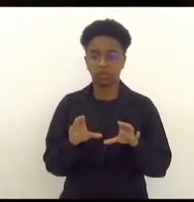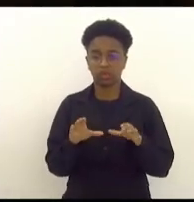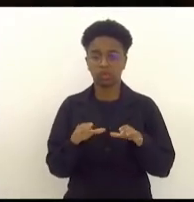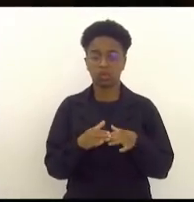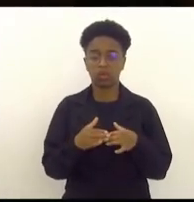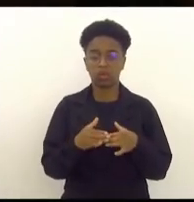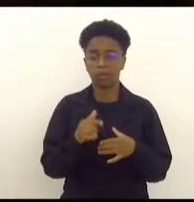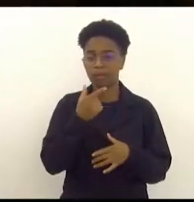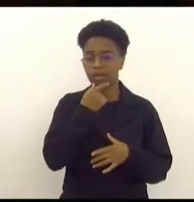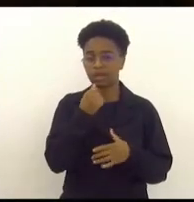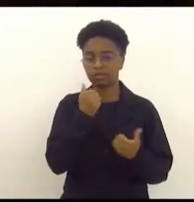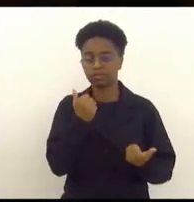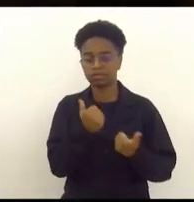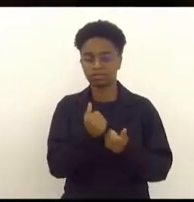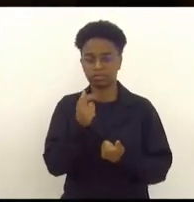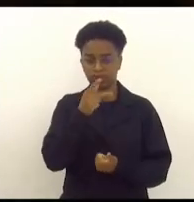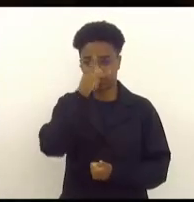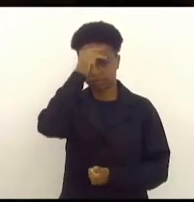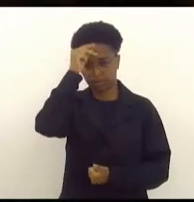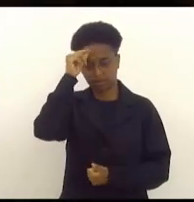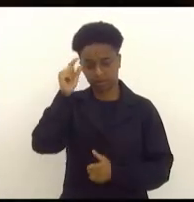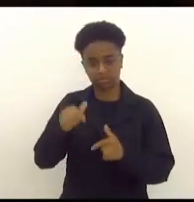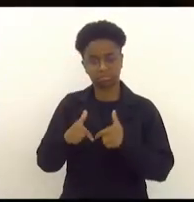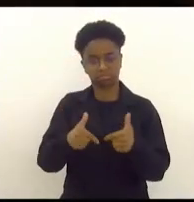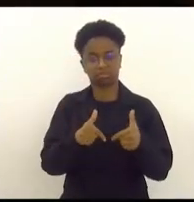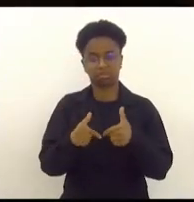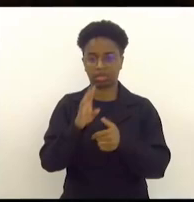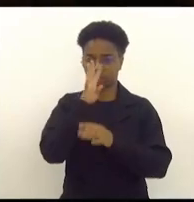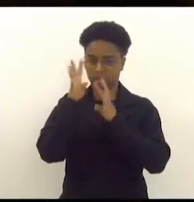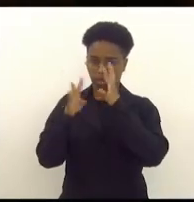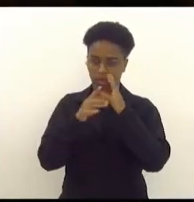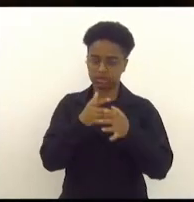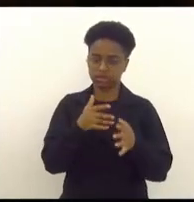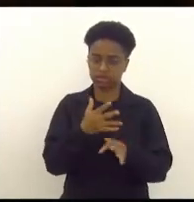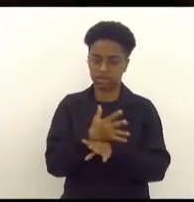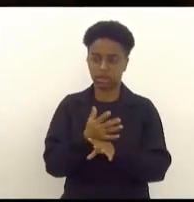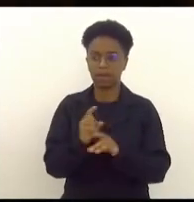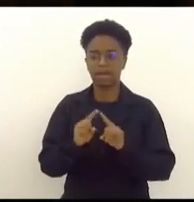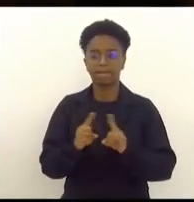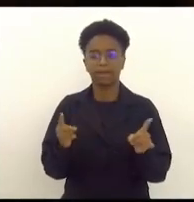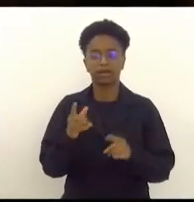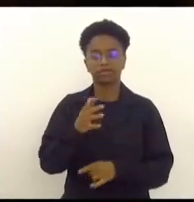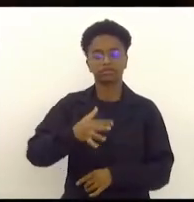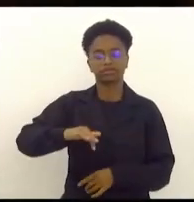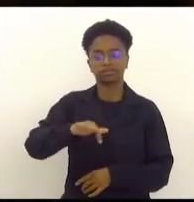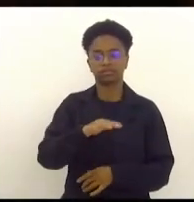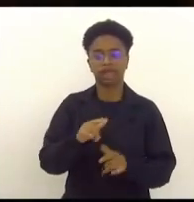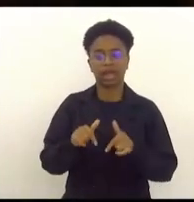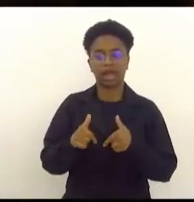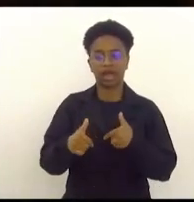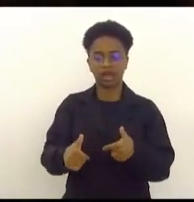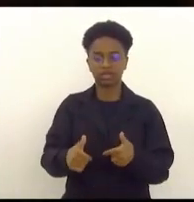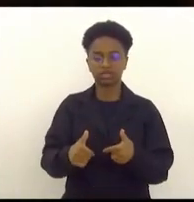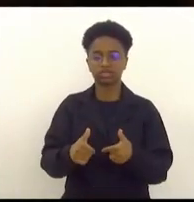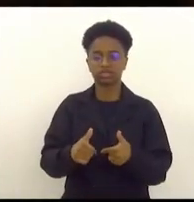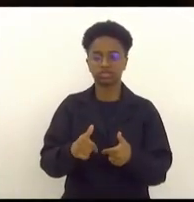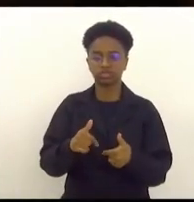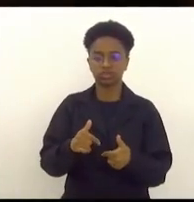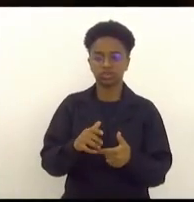de meninos do prefeito fazendo mal feitos pela cidade o fato é que agir com turculência com maldade com